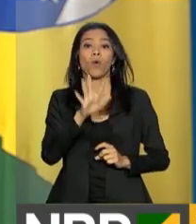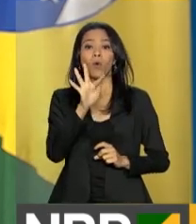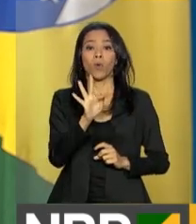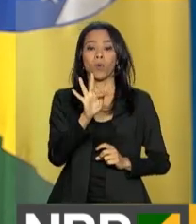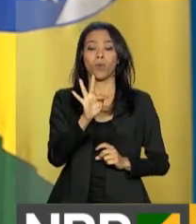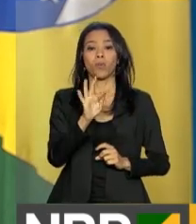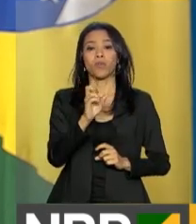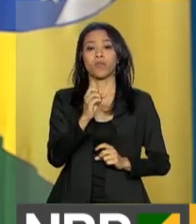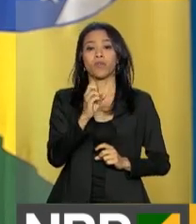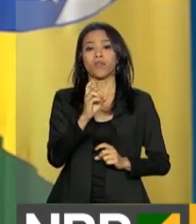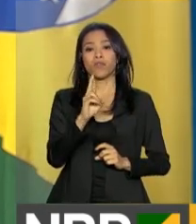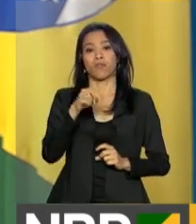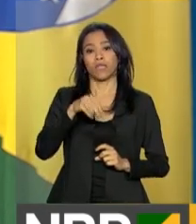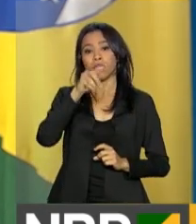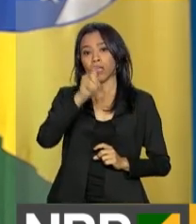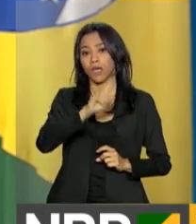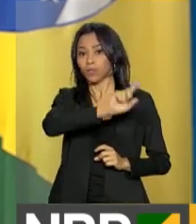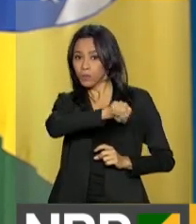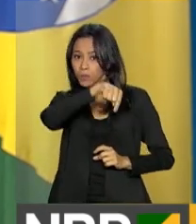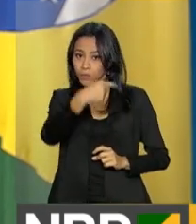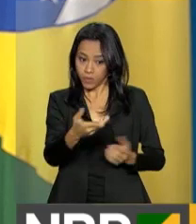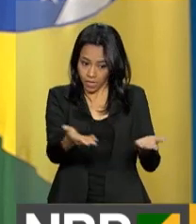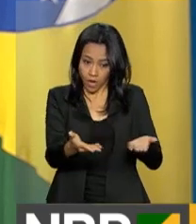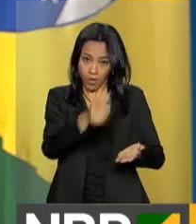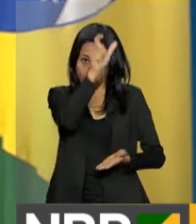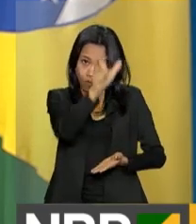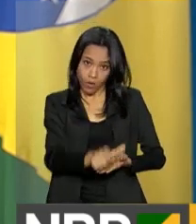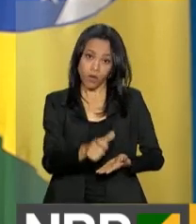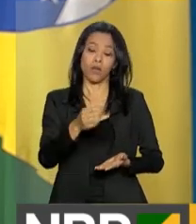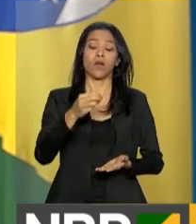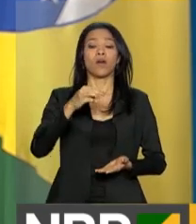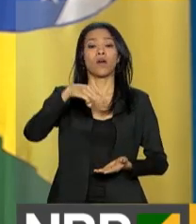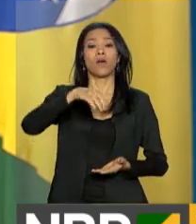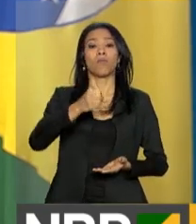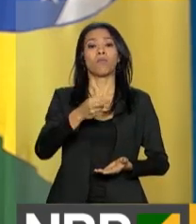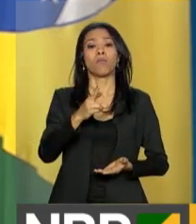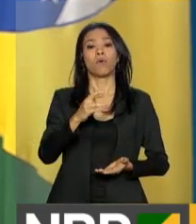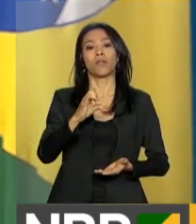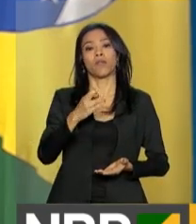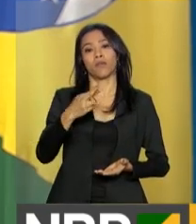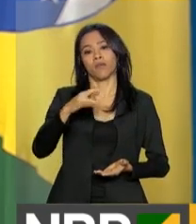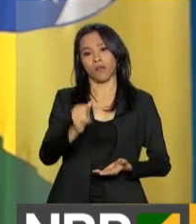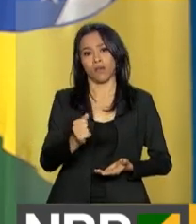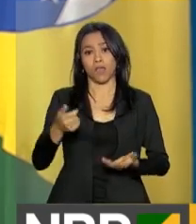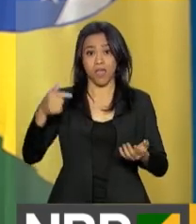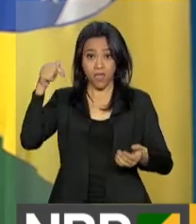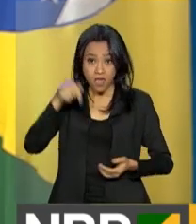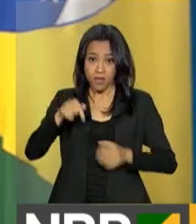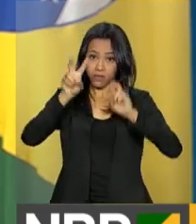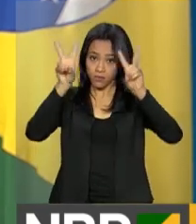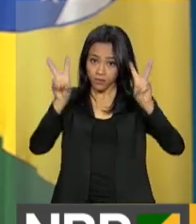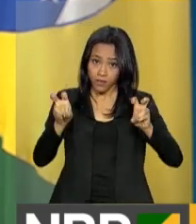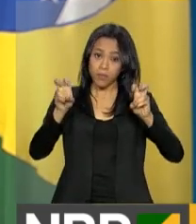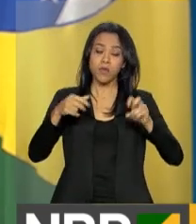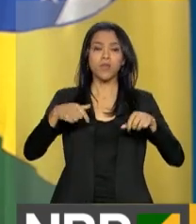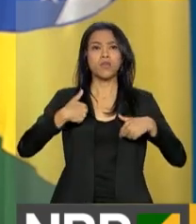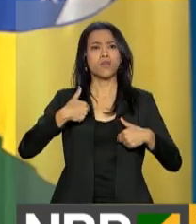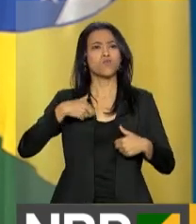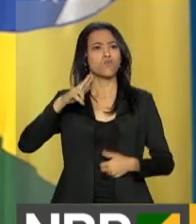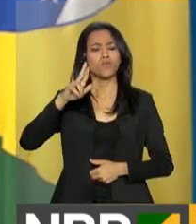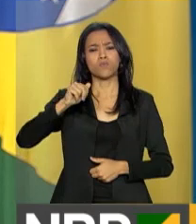morrerem todos esta matéria nunca imaginei que